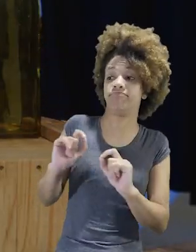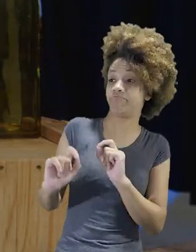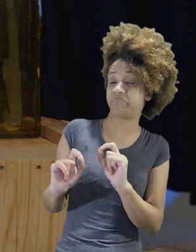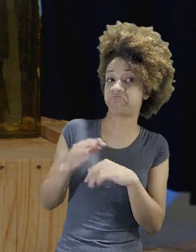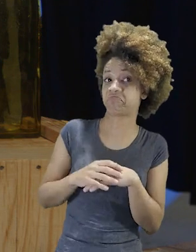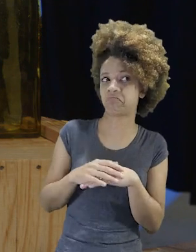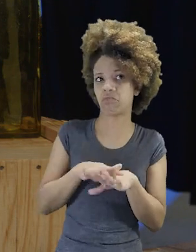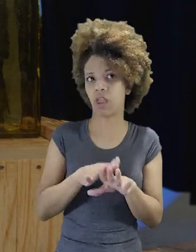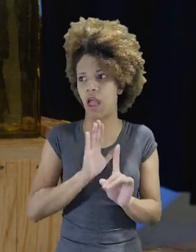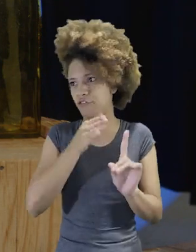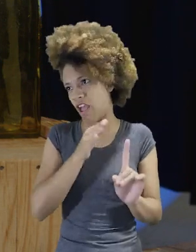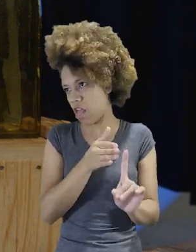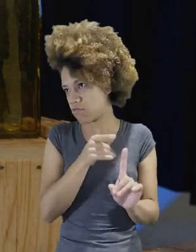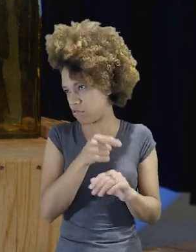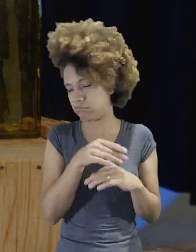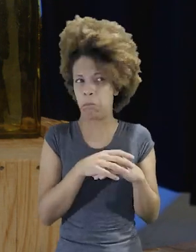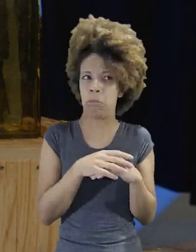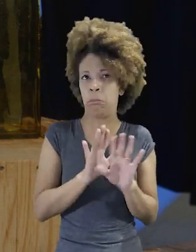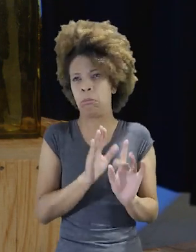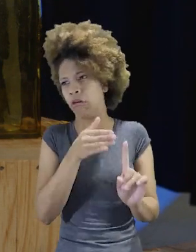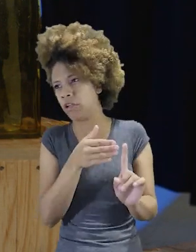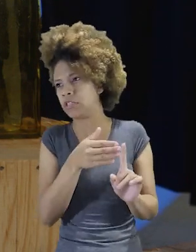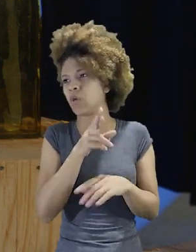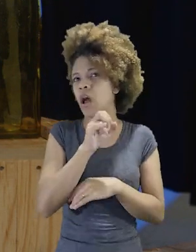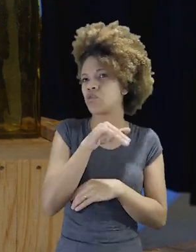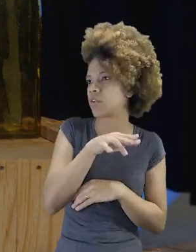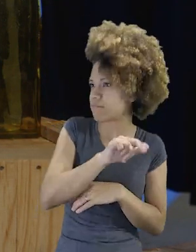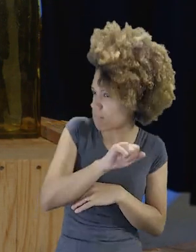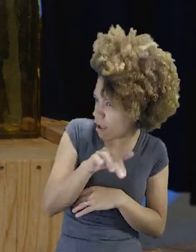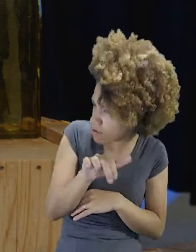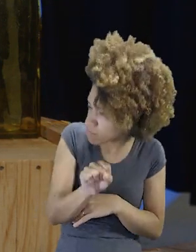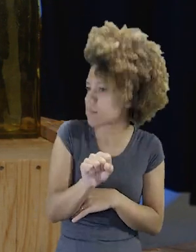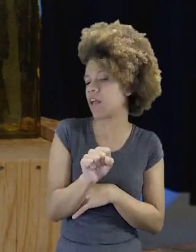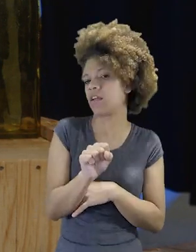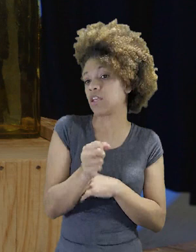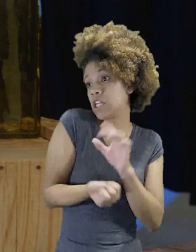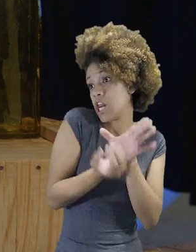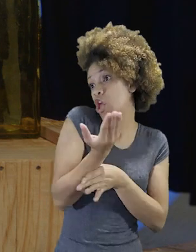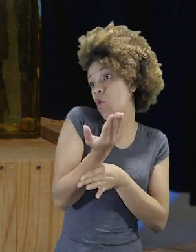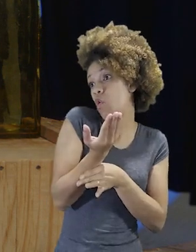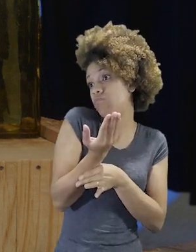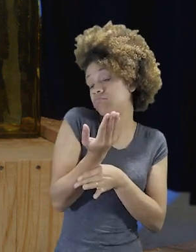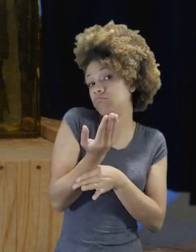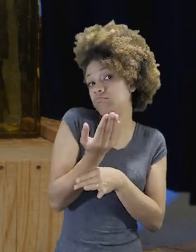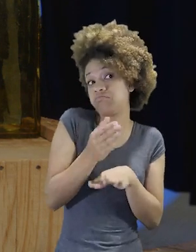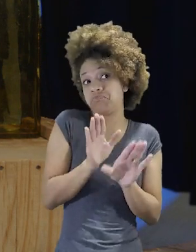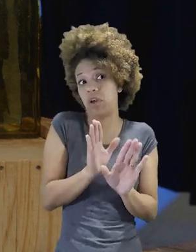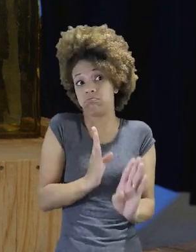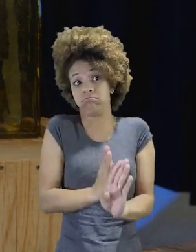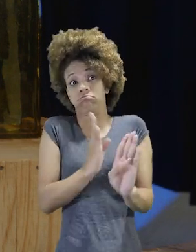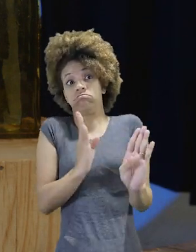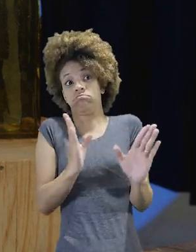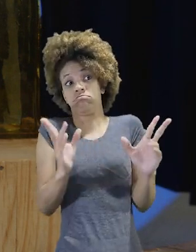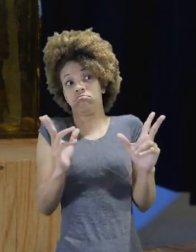o modelo ali modelo ali o modelo do Racionais que desde que surgiu foi um negócio